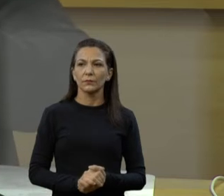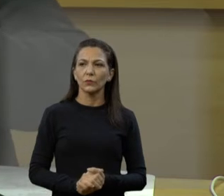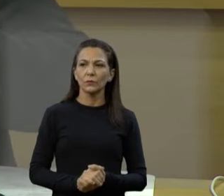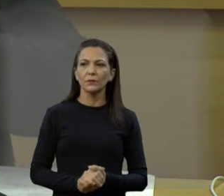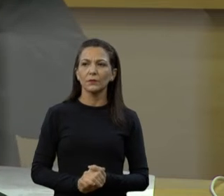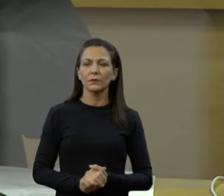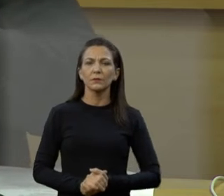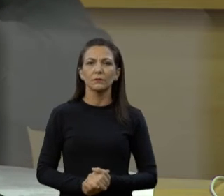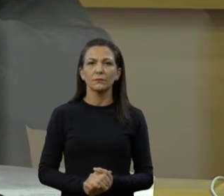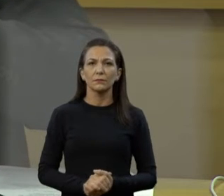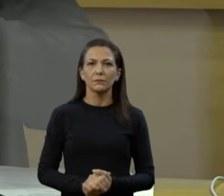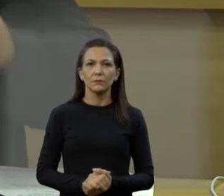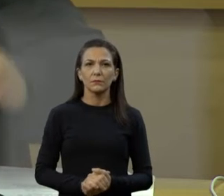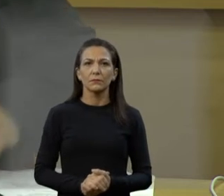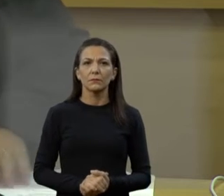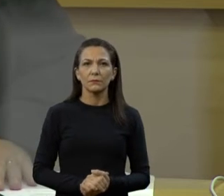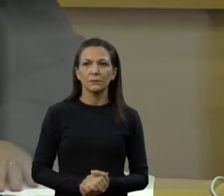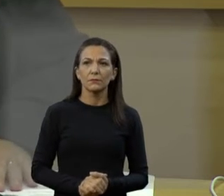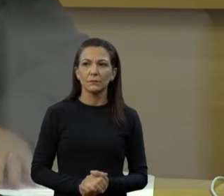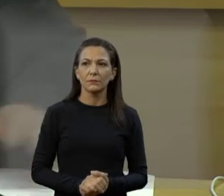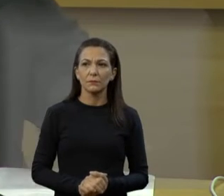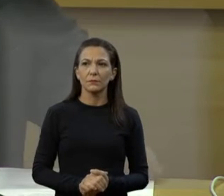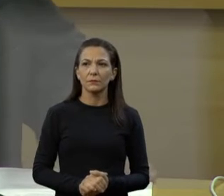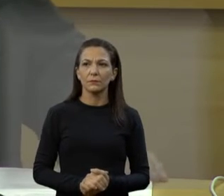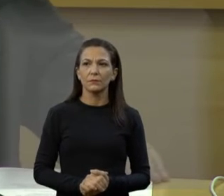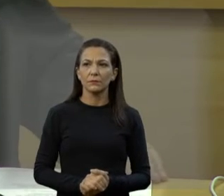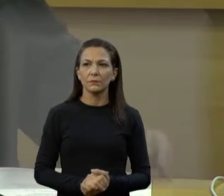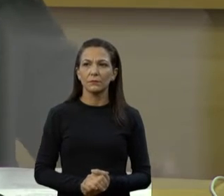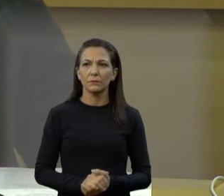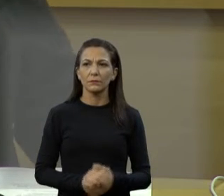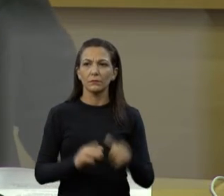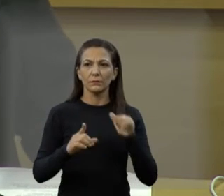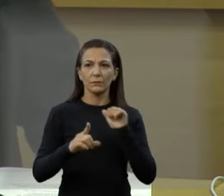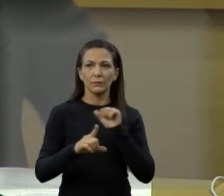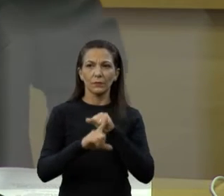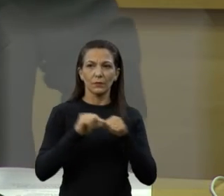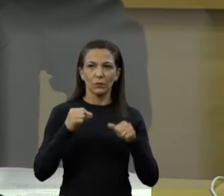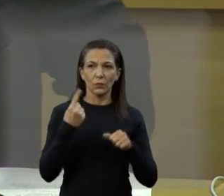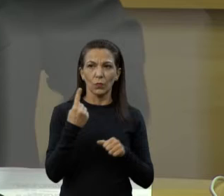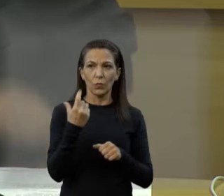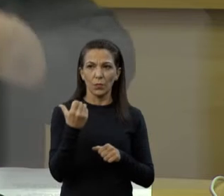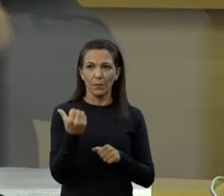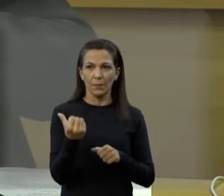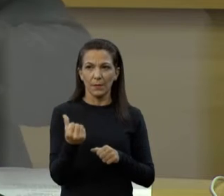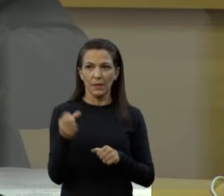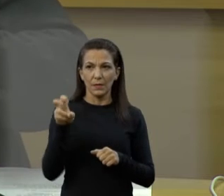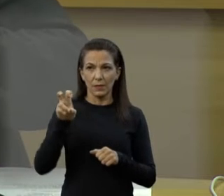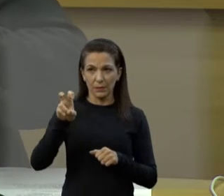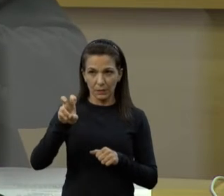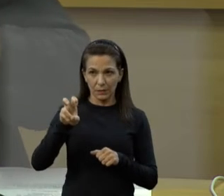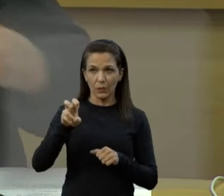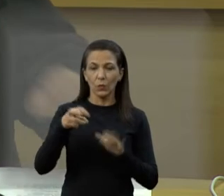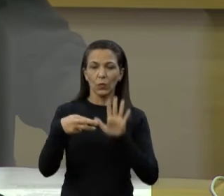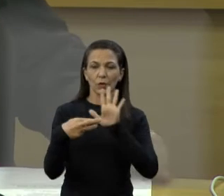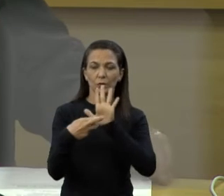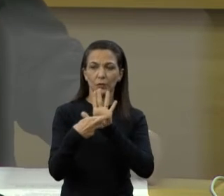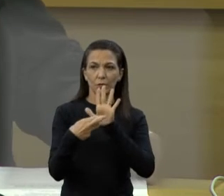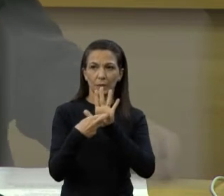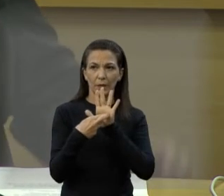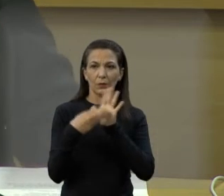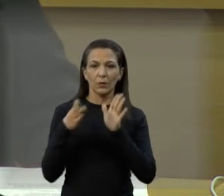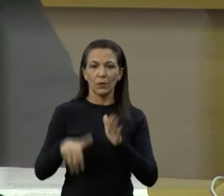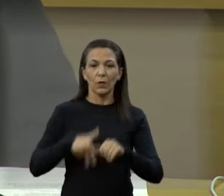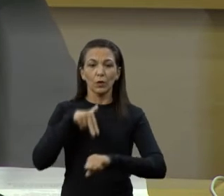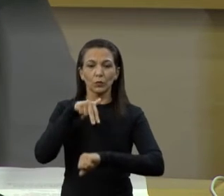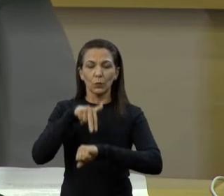E aí e em atendimento ao Artigo 165 do Regimento Interno vamos